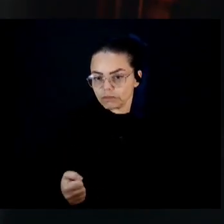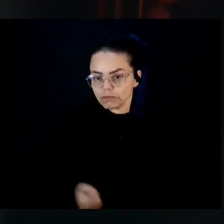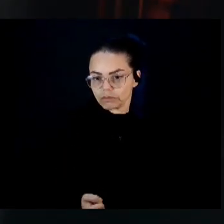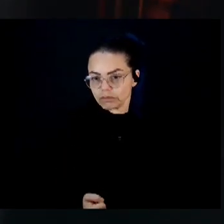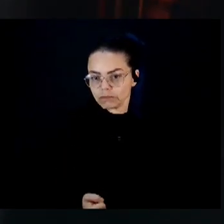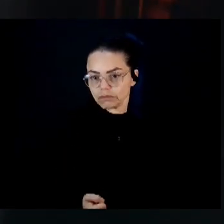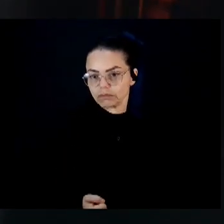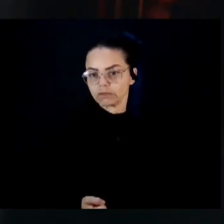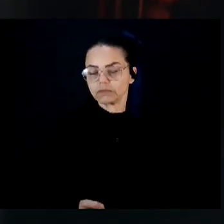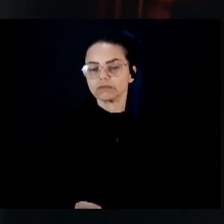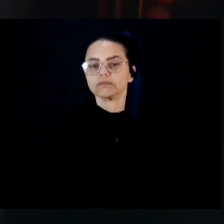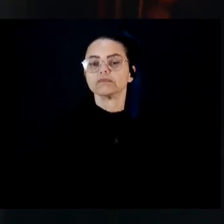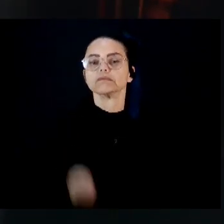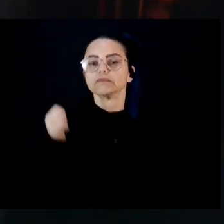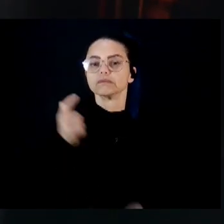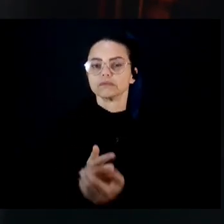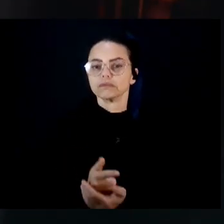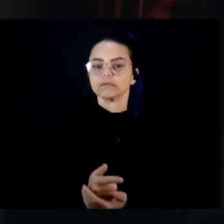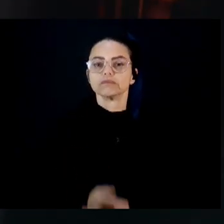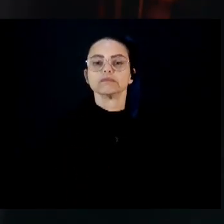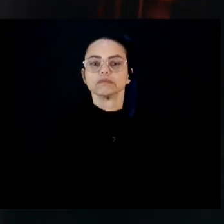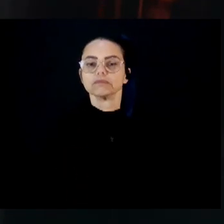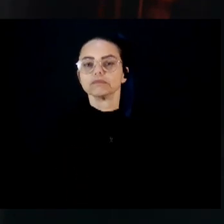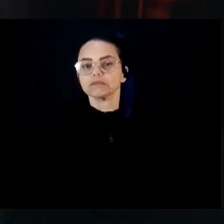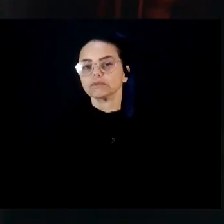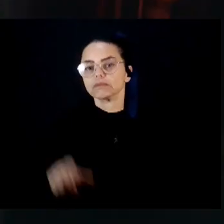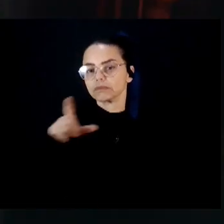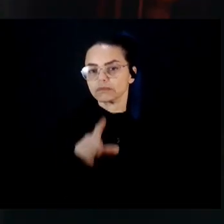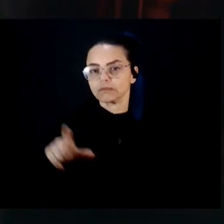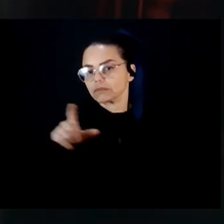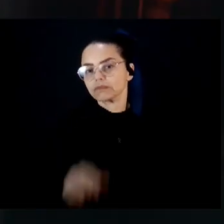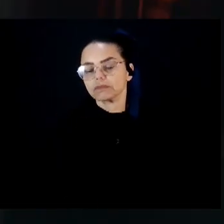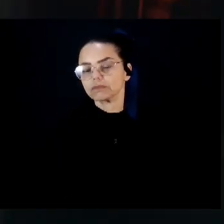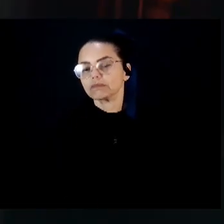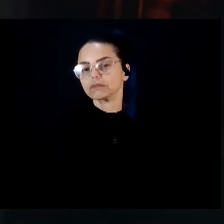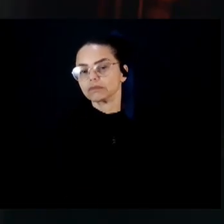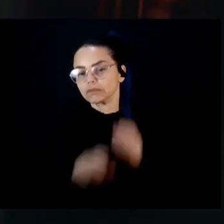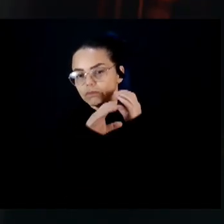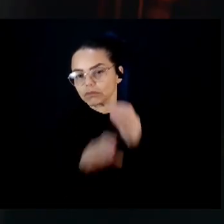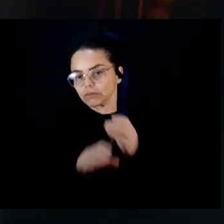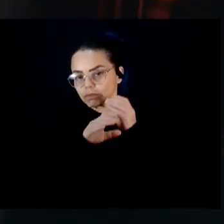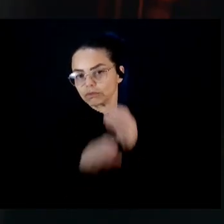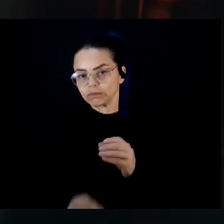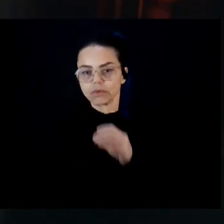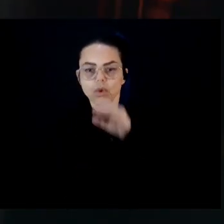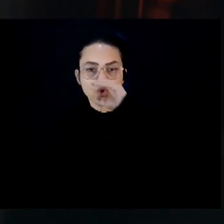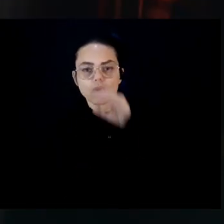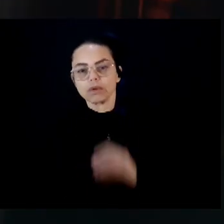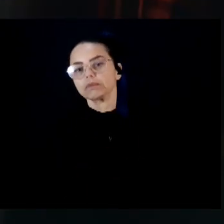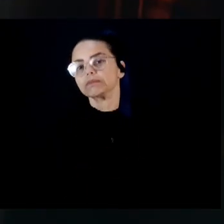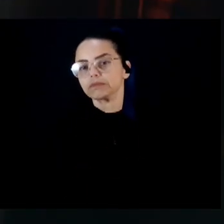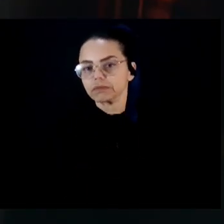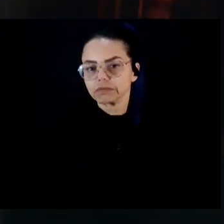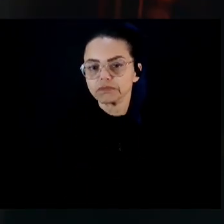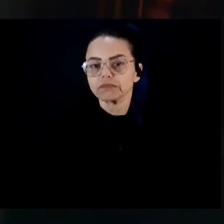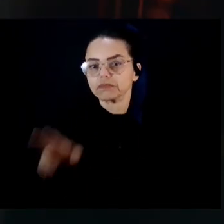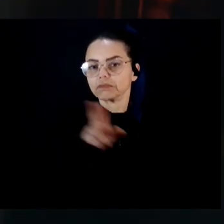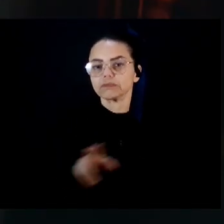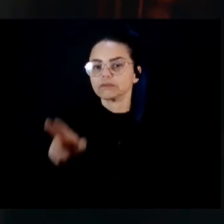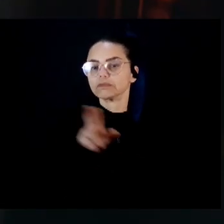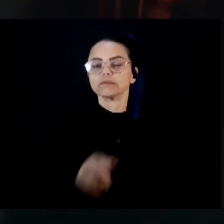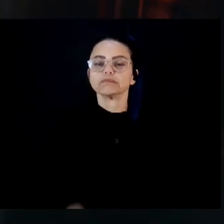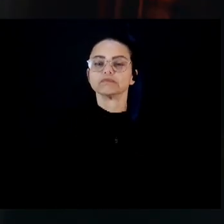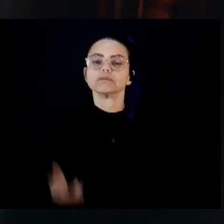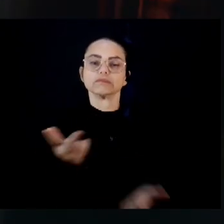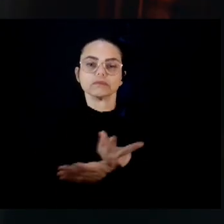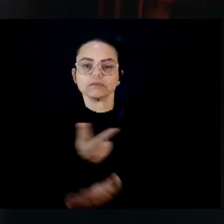aí de mercado paralelo, é óbvio que vai comprar suplemento e de mercado paralelo, vai usar de forma indiscriminada. A gente